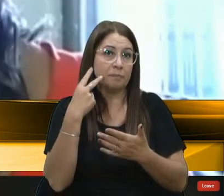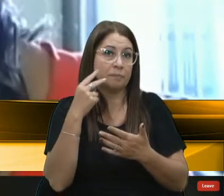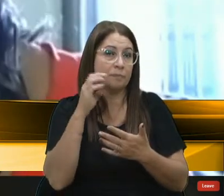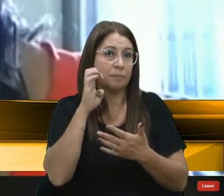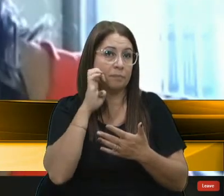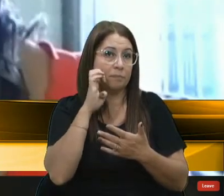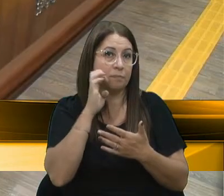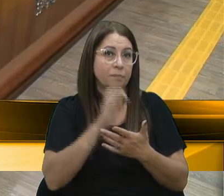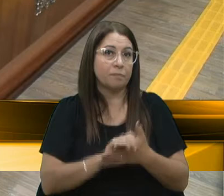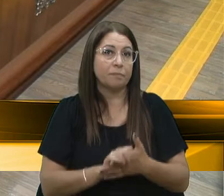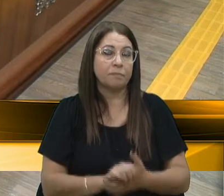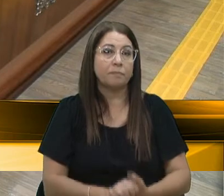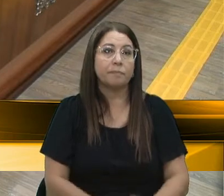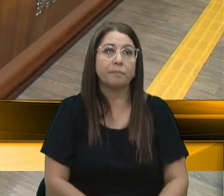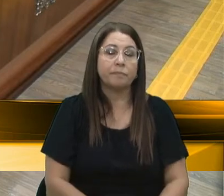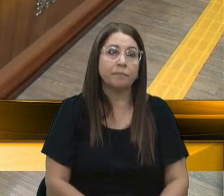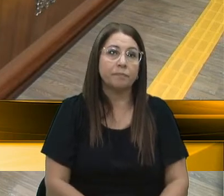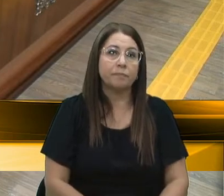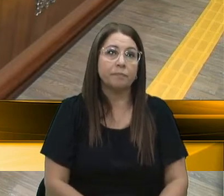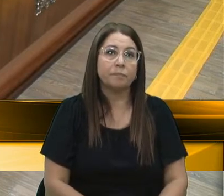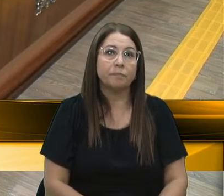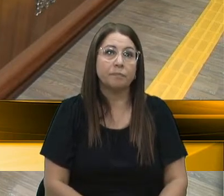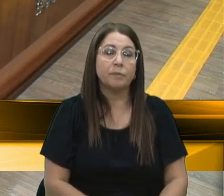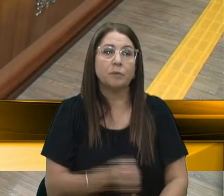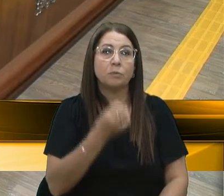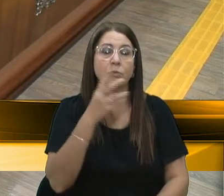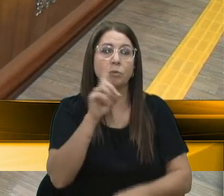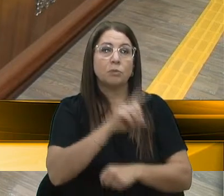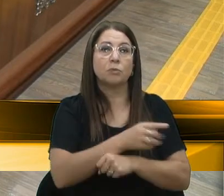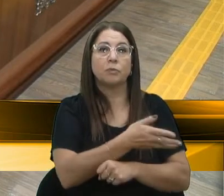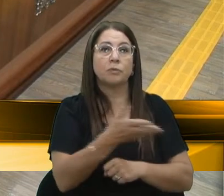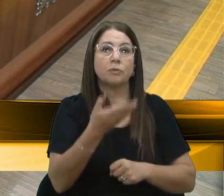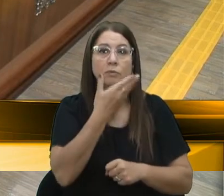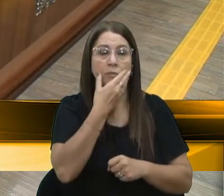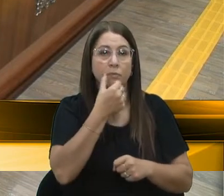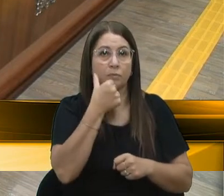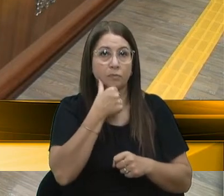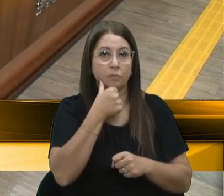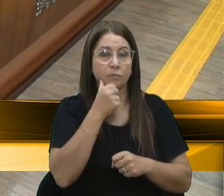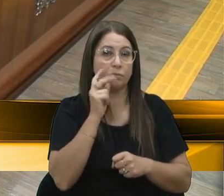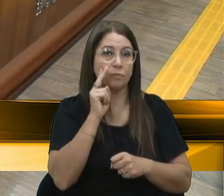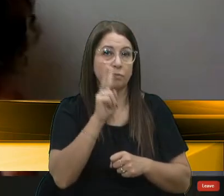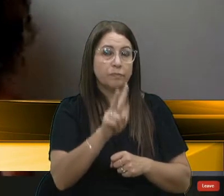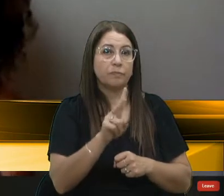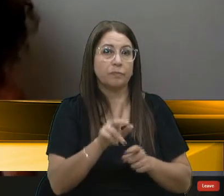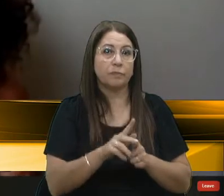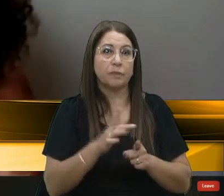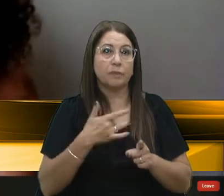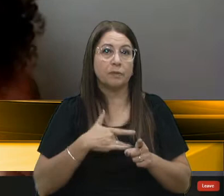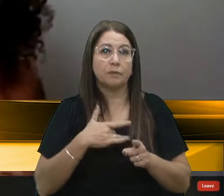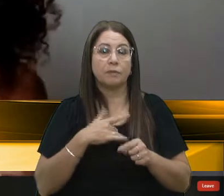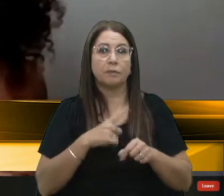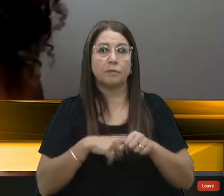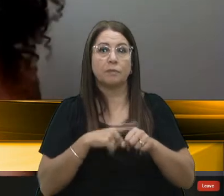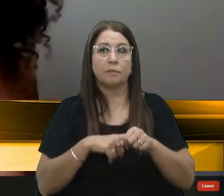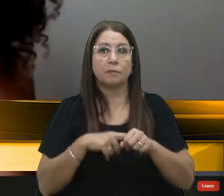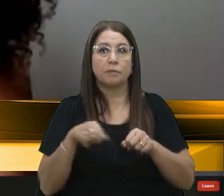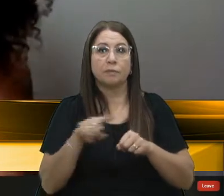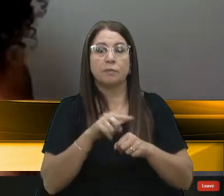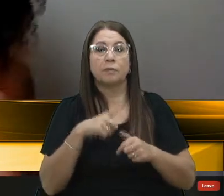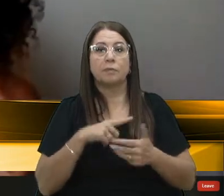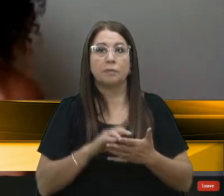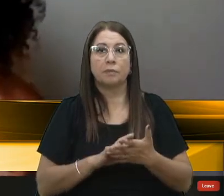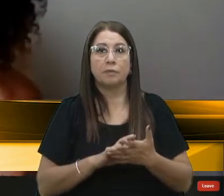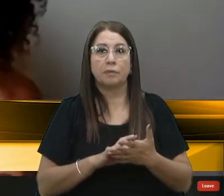Estela. Então, bom dia a todos e todas, todos que nos assistem. Infelizmente, o momento que nós enfrentamos